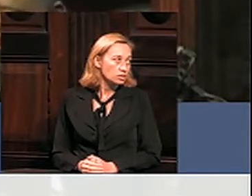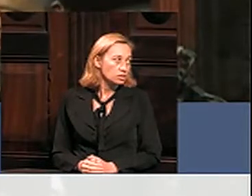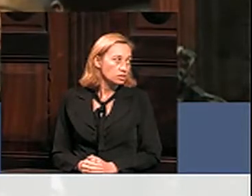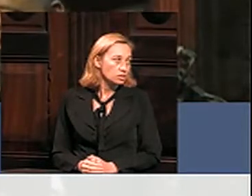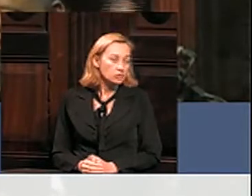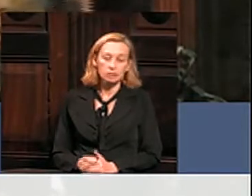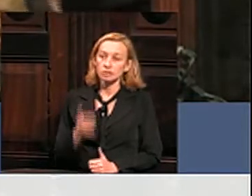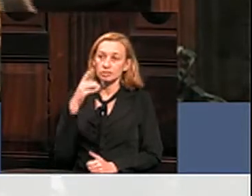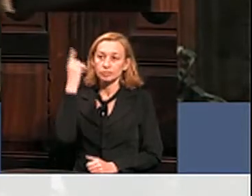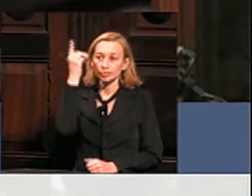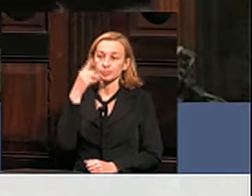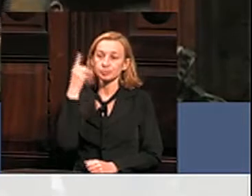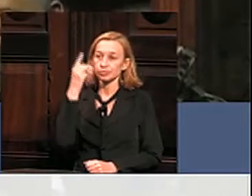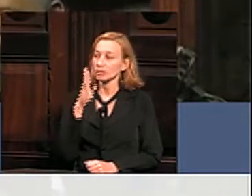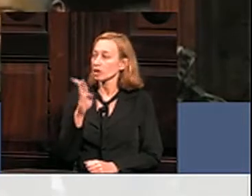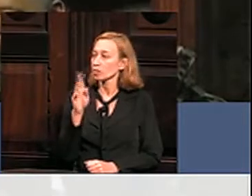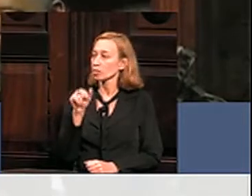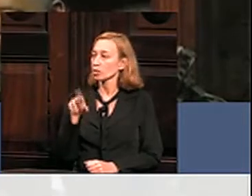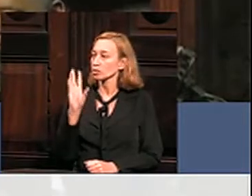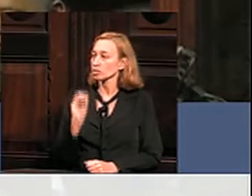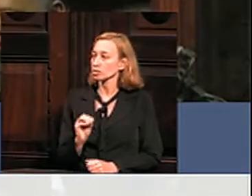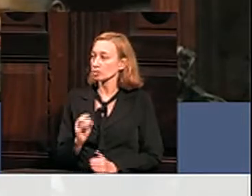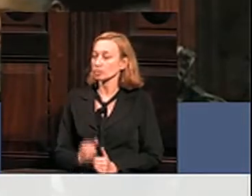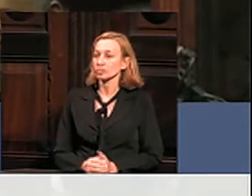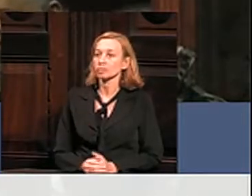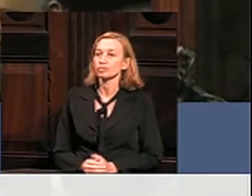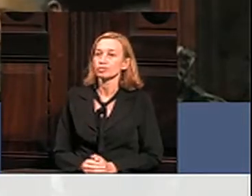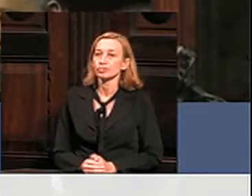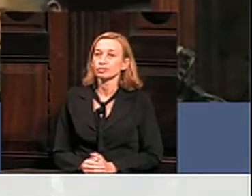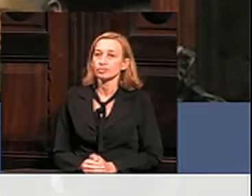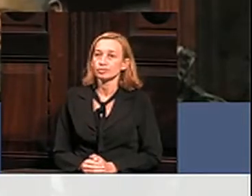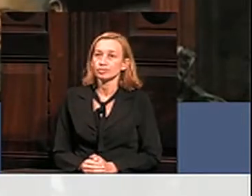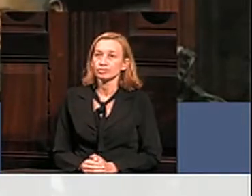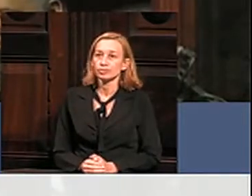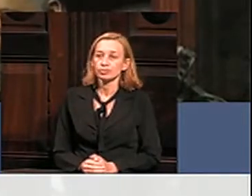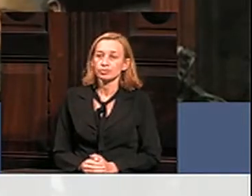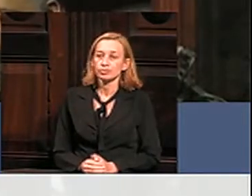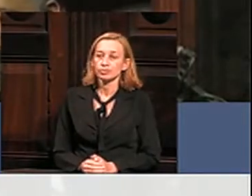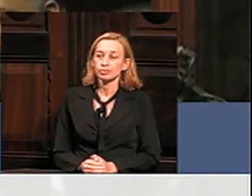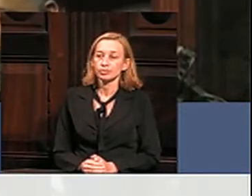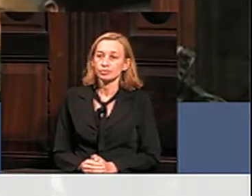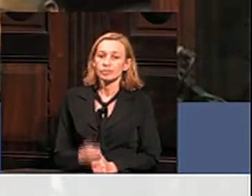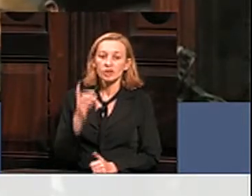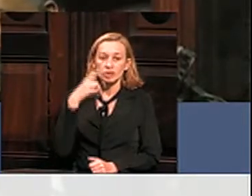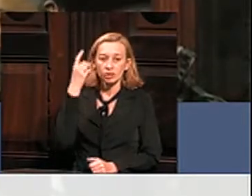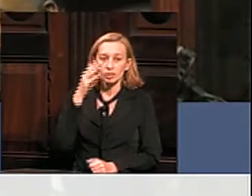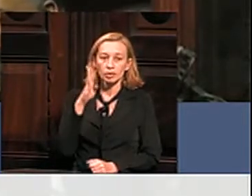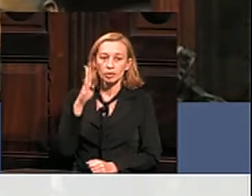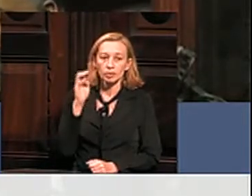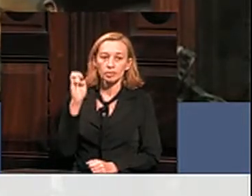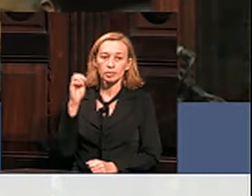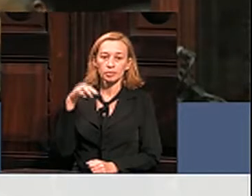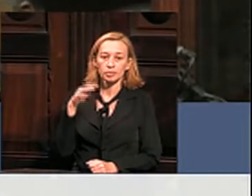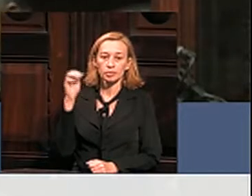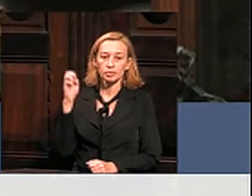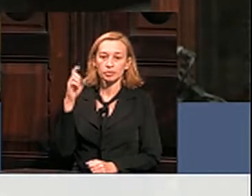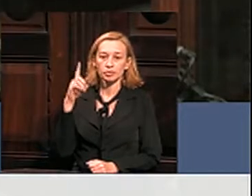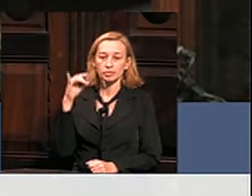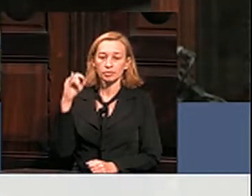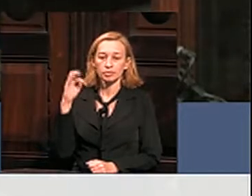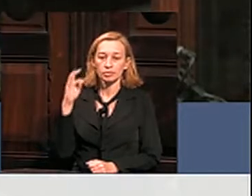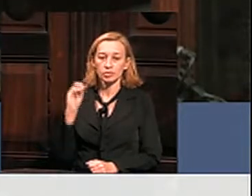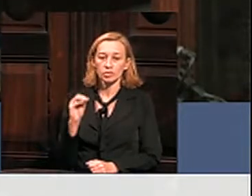Deputado Bruno Bauaires. Deputado Benedito Alves. Deputado